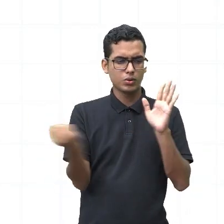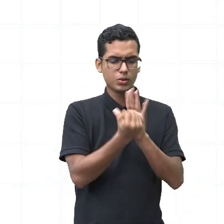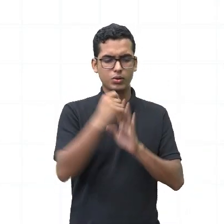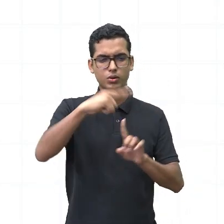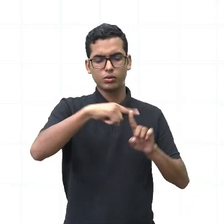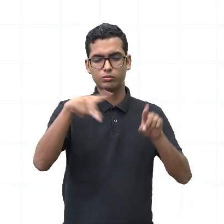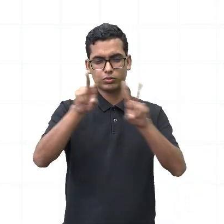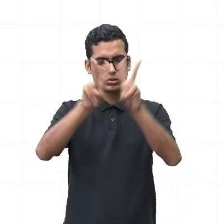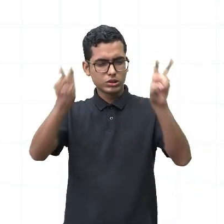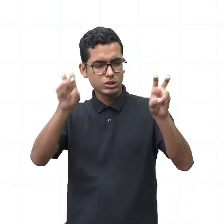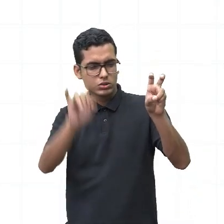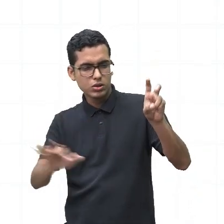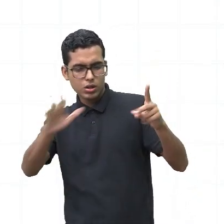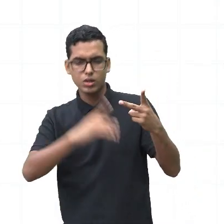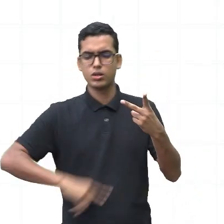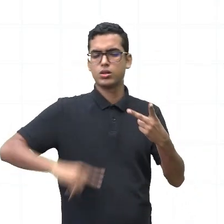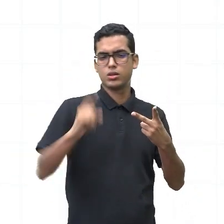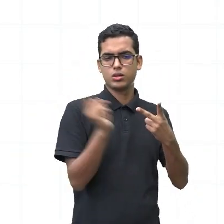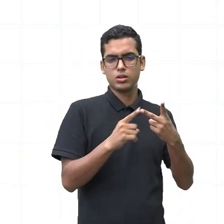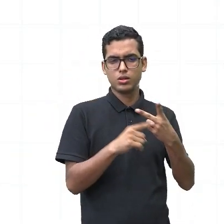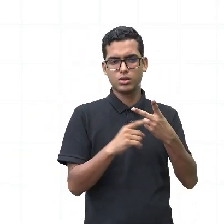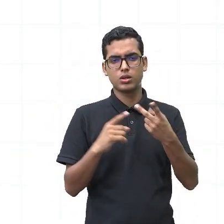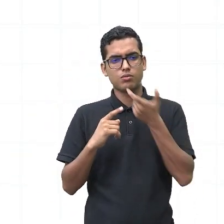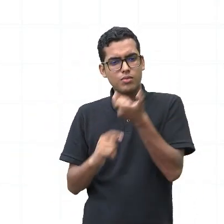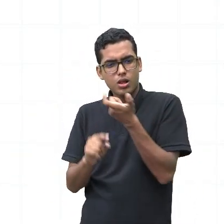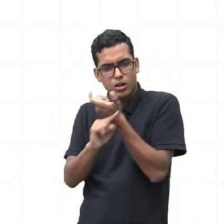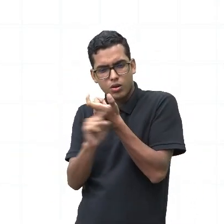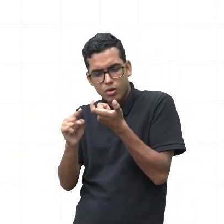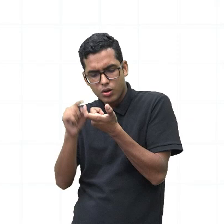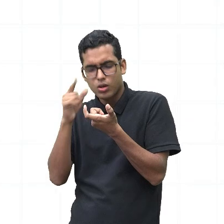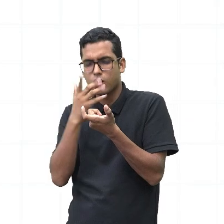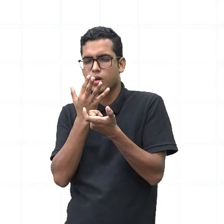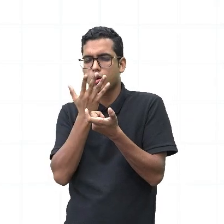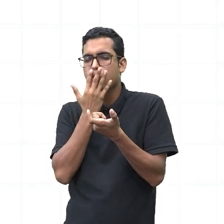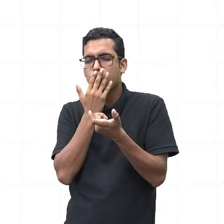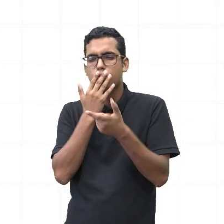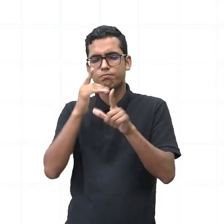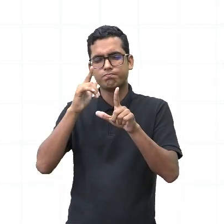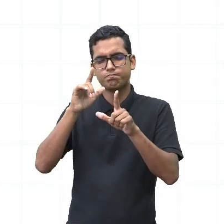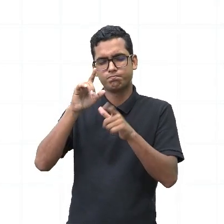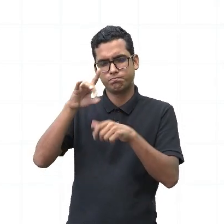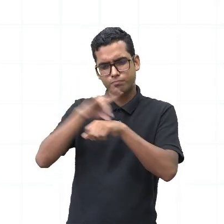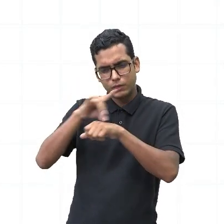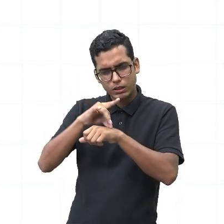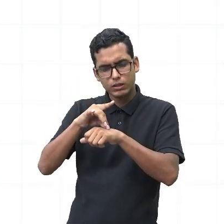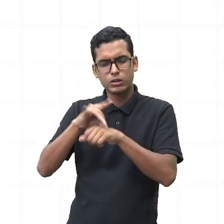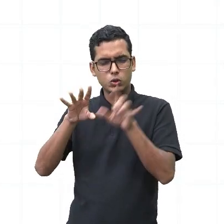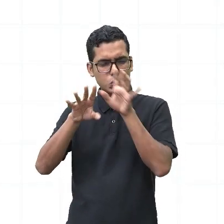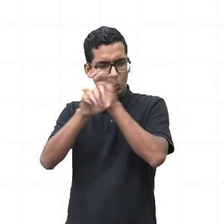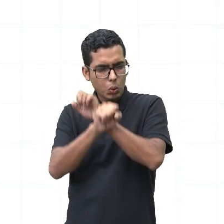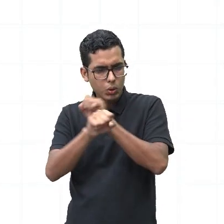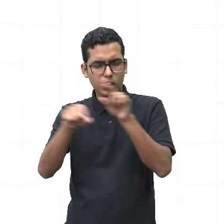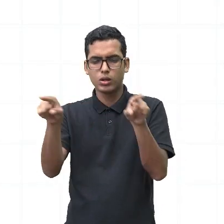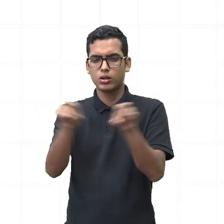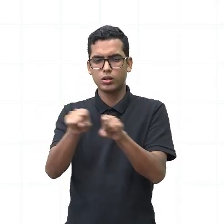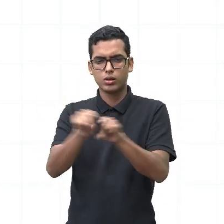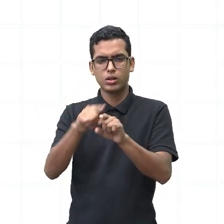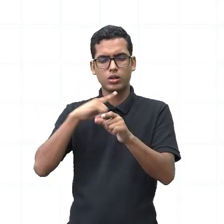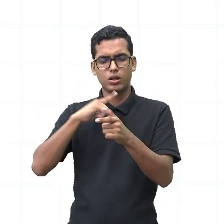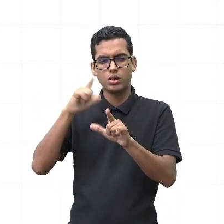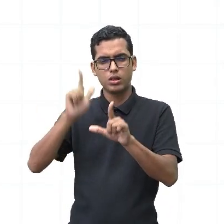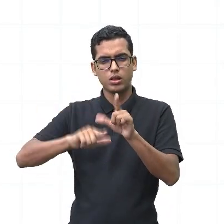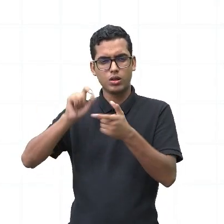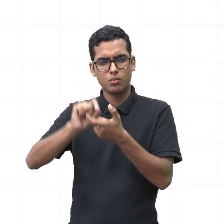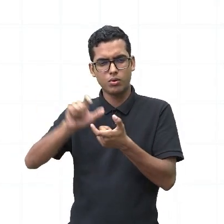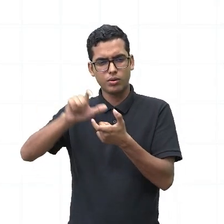título, a imagem. O que está em negrito também é marca tipográfica. Quer dizer que essa palavra, The Mystery, ela